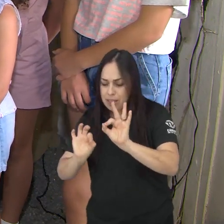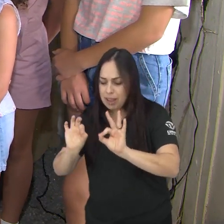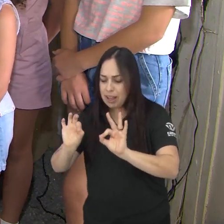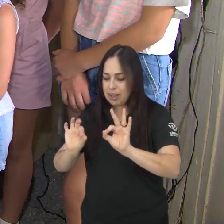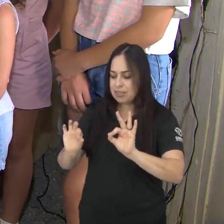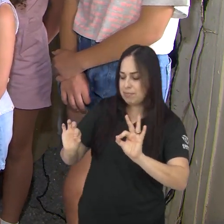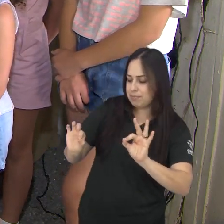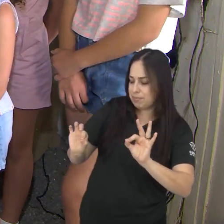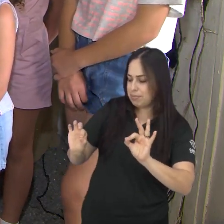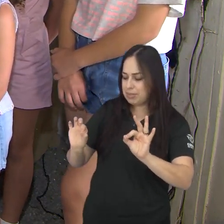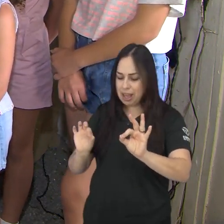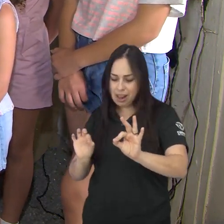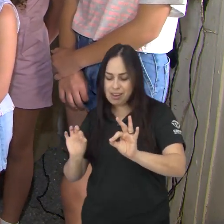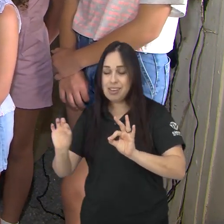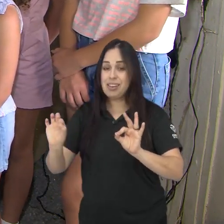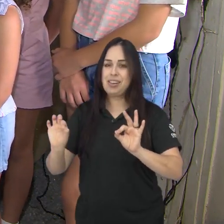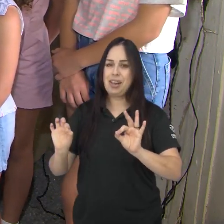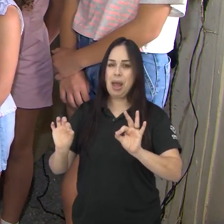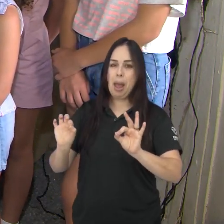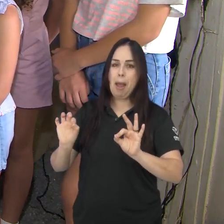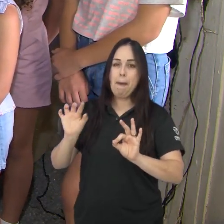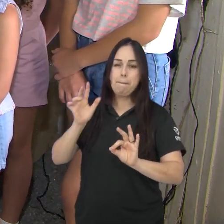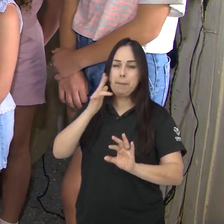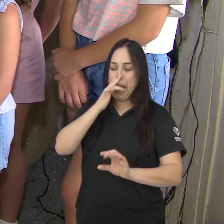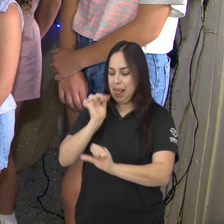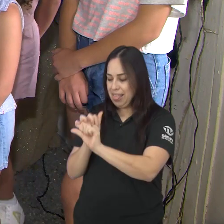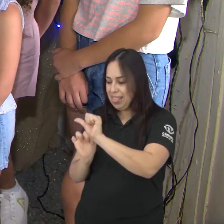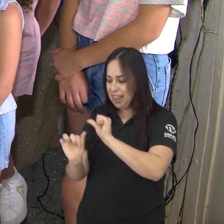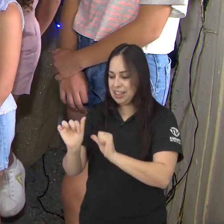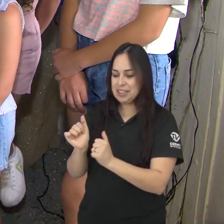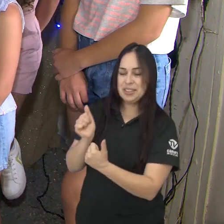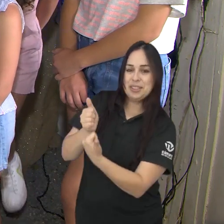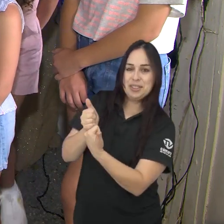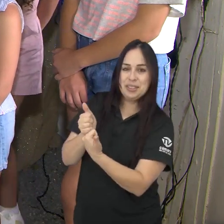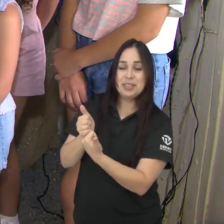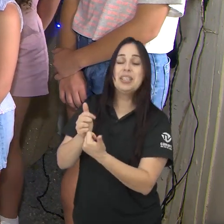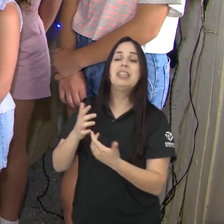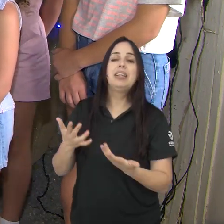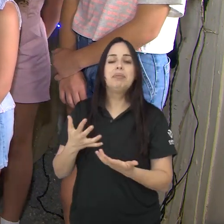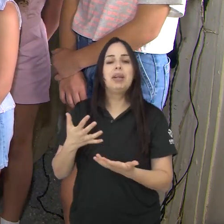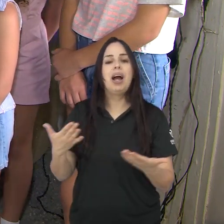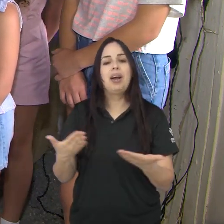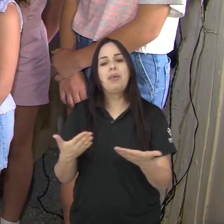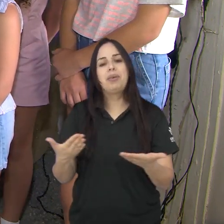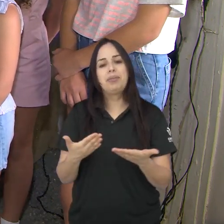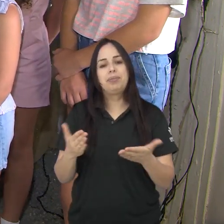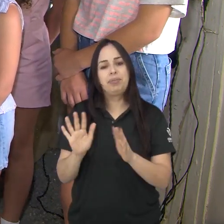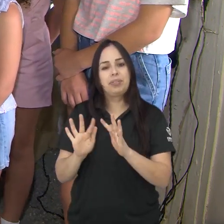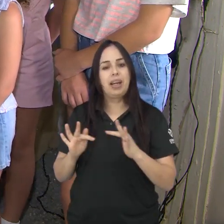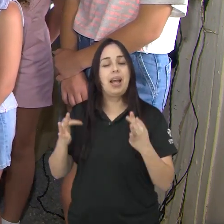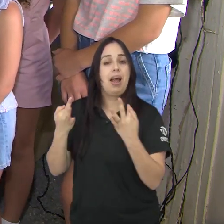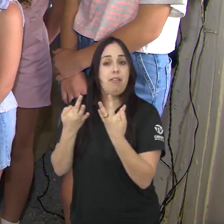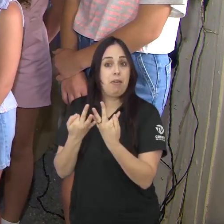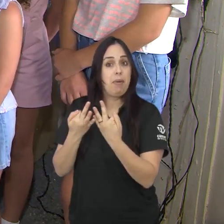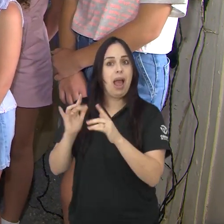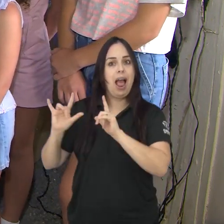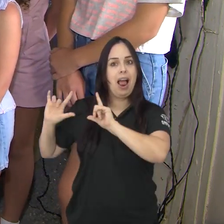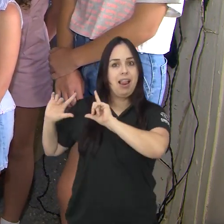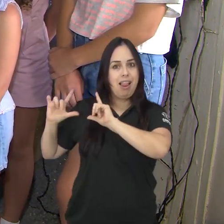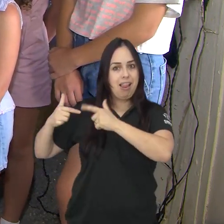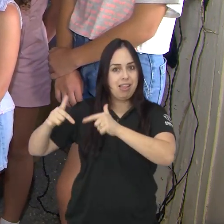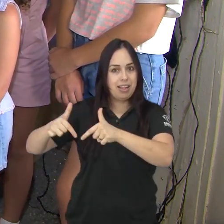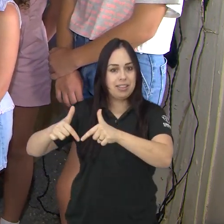se colocar no lugar de cada um deles. E agora, aqui na nossa família,